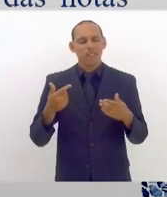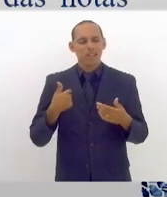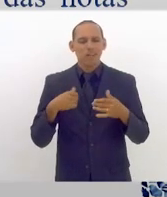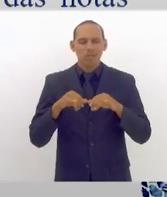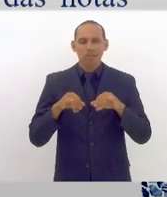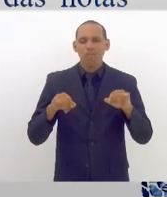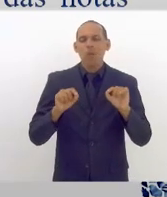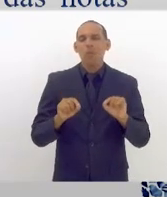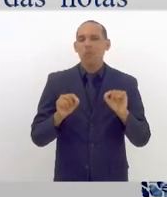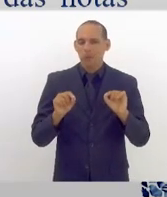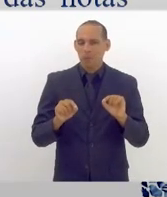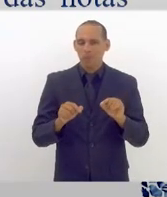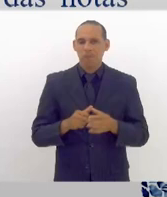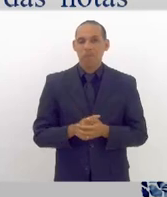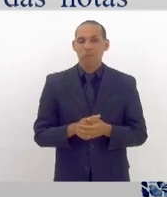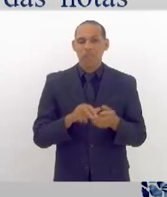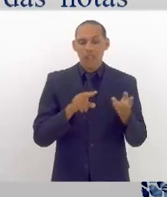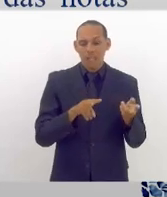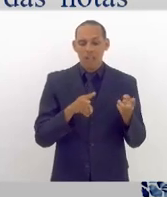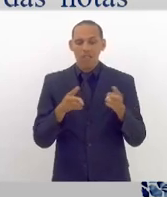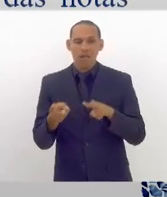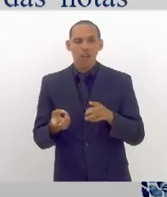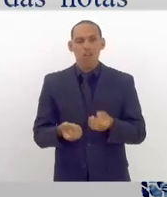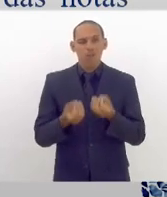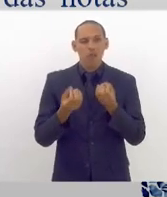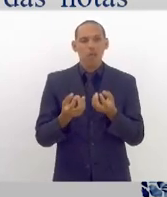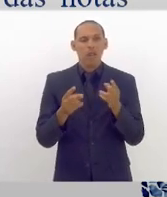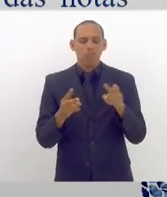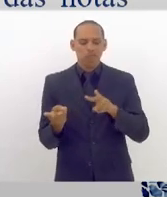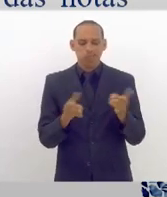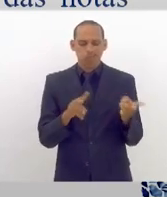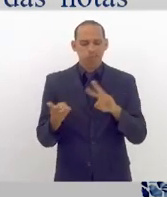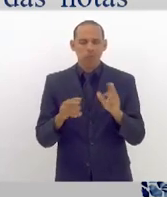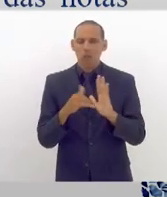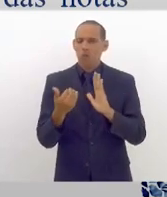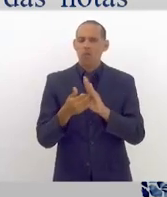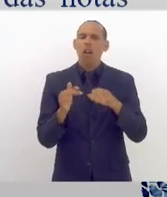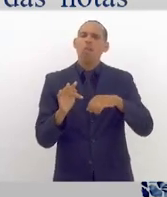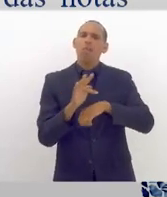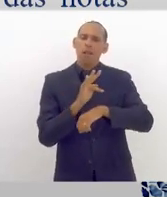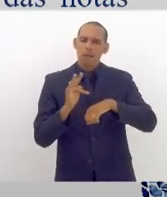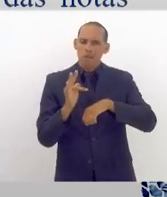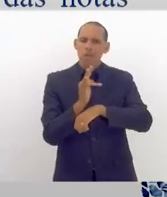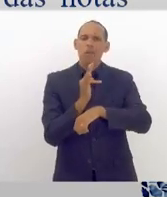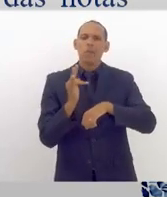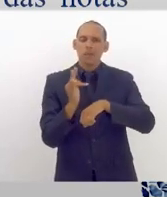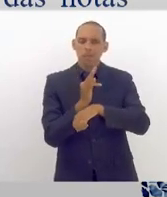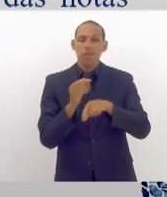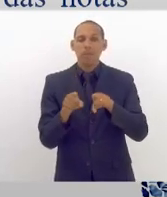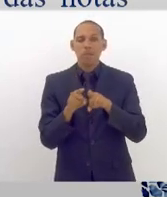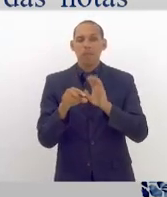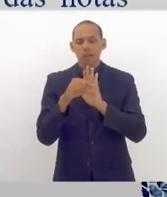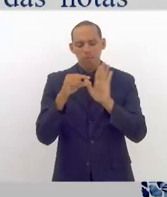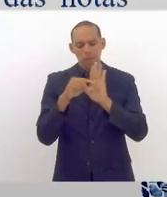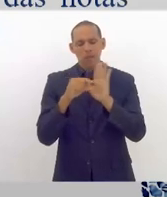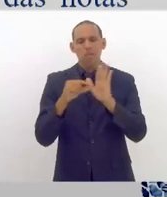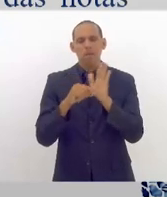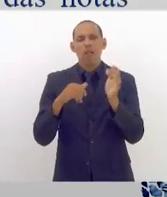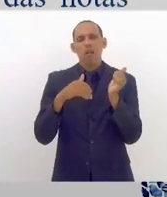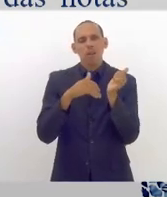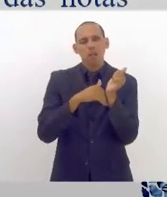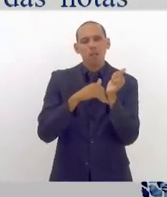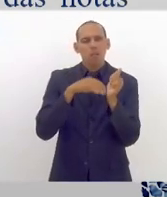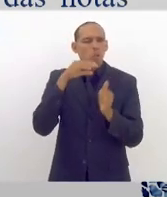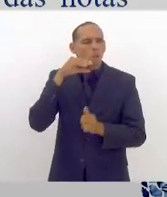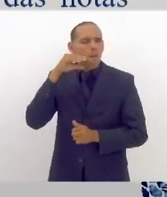dizendo que todas as transferências de informação foram formalizadas e todas as cláusulas de sigilo e proteção